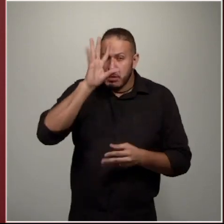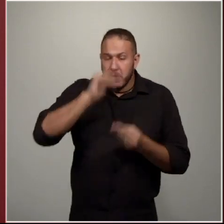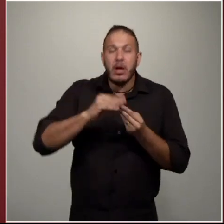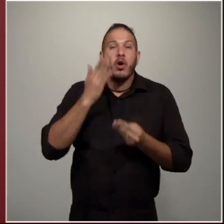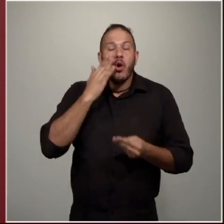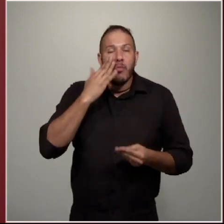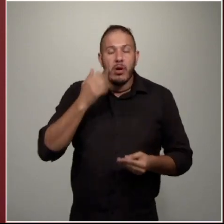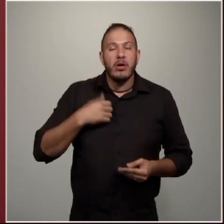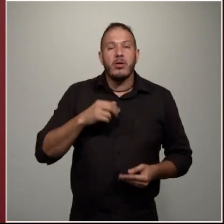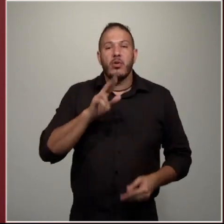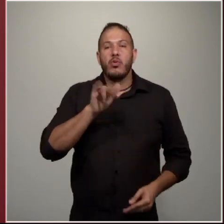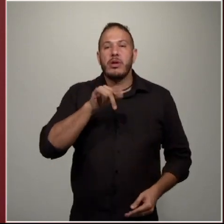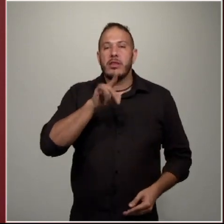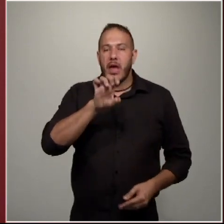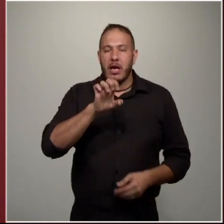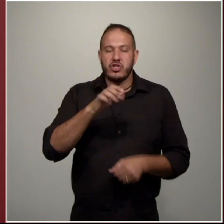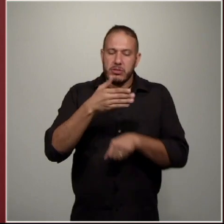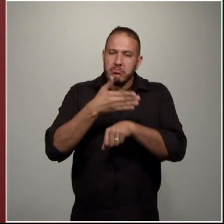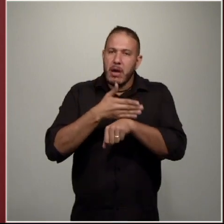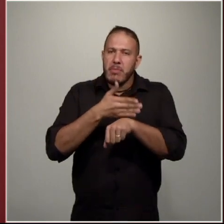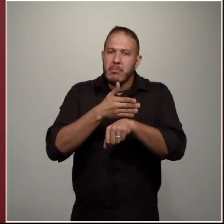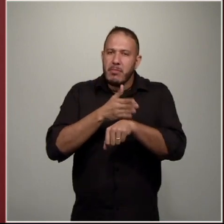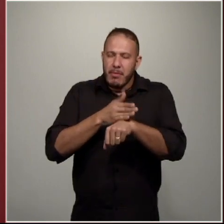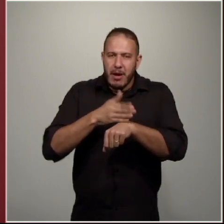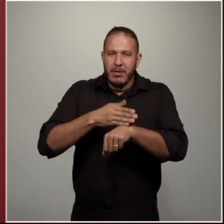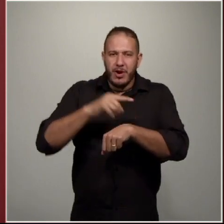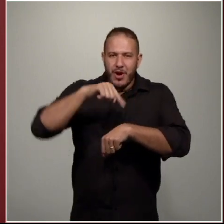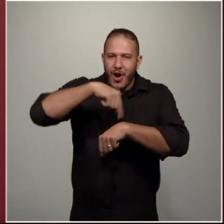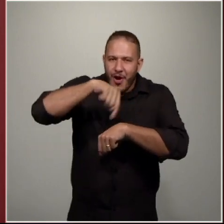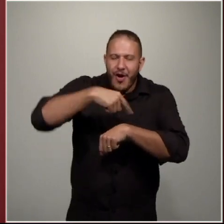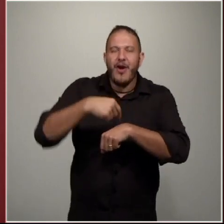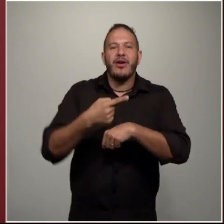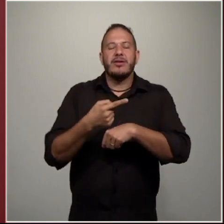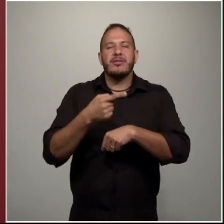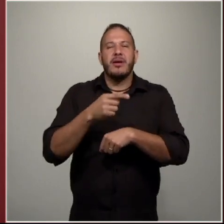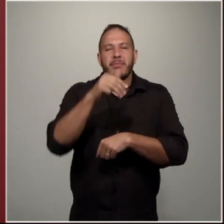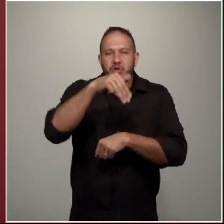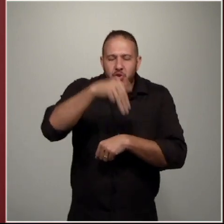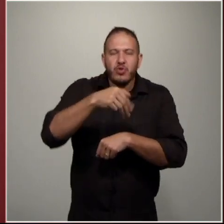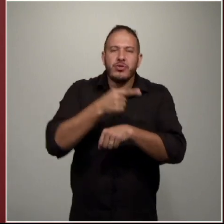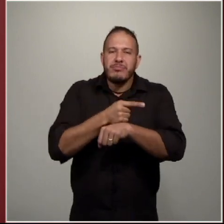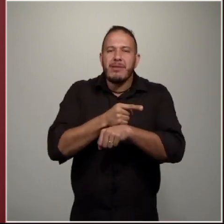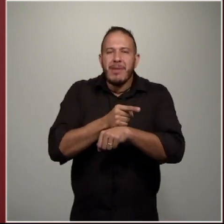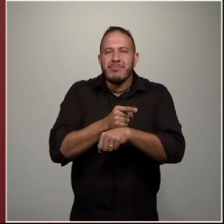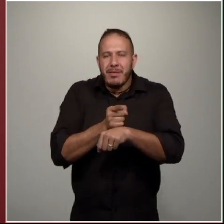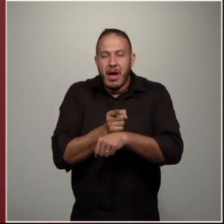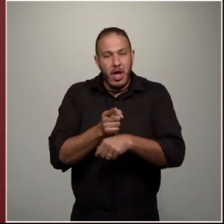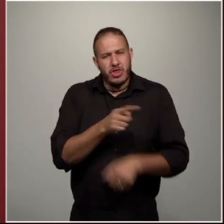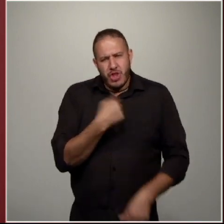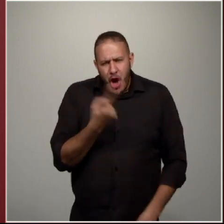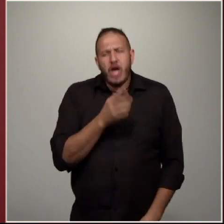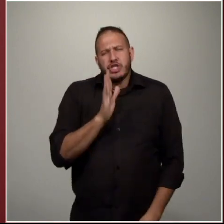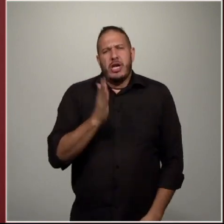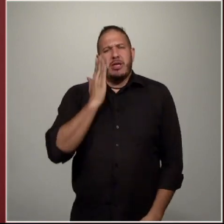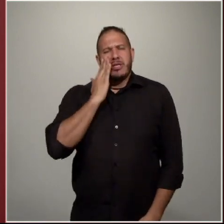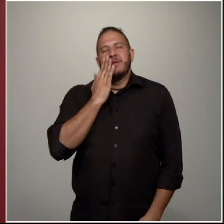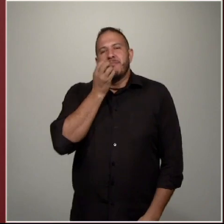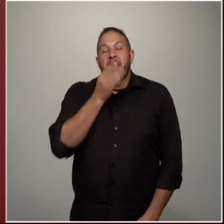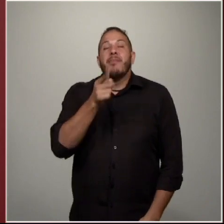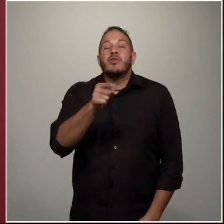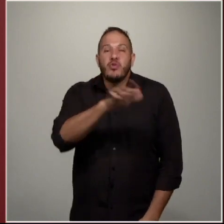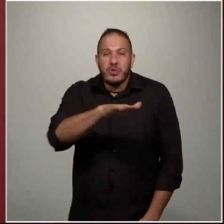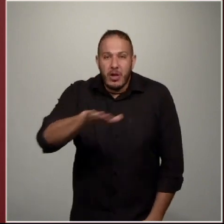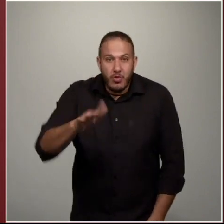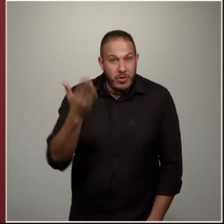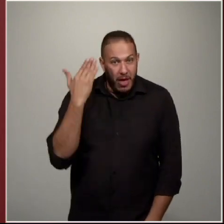de unidade de medida de tempo que é as horas minutos e segundos né nós entendemos bem mas os alunos é nos